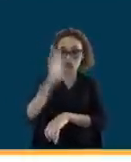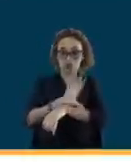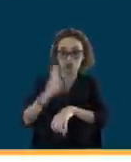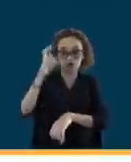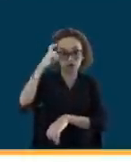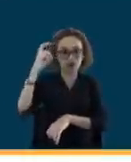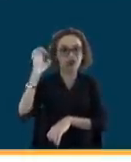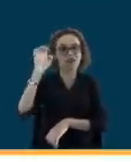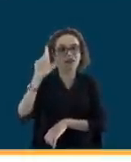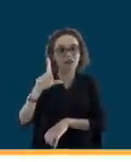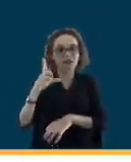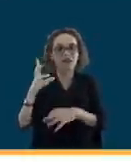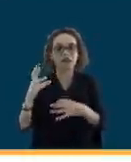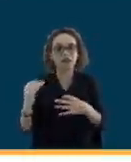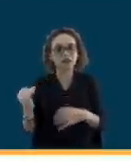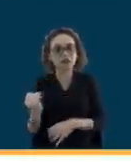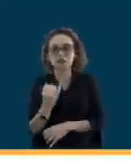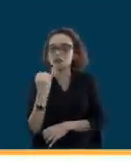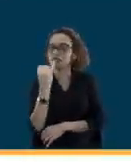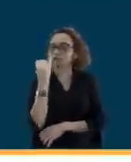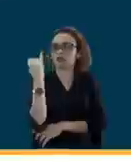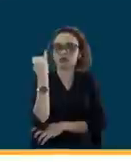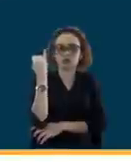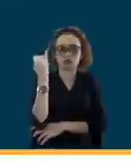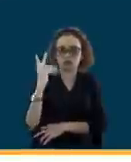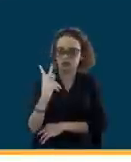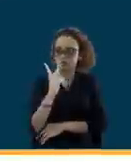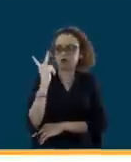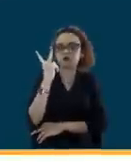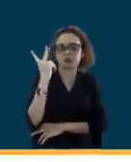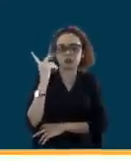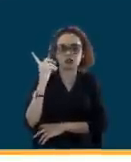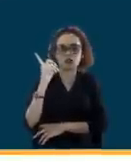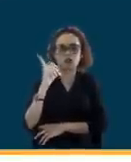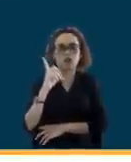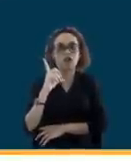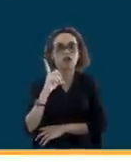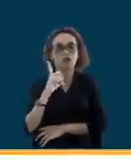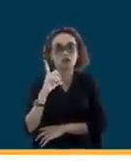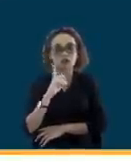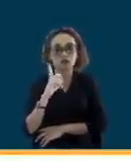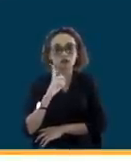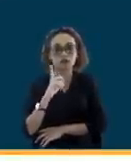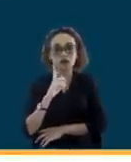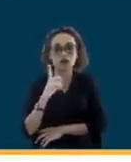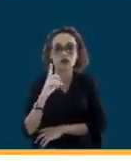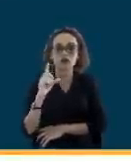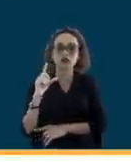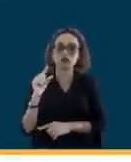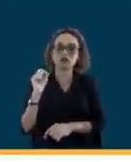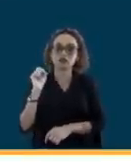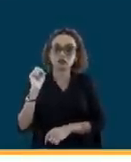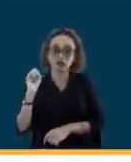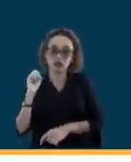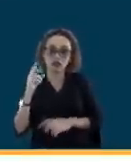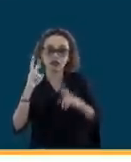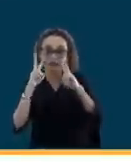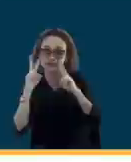riquíssima, importantíssima, seja sob qualquer ponto de vista que nós imaginarmos, seja do ponto de